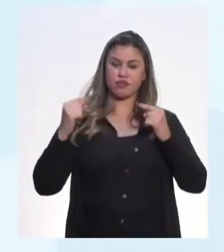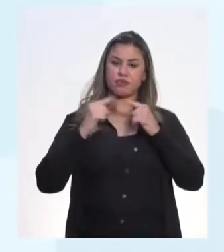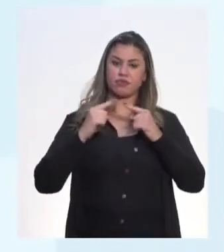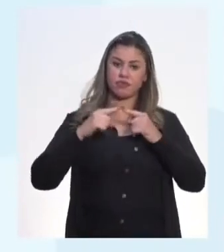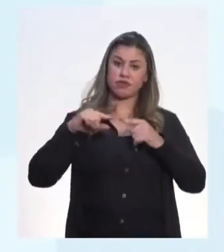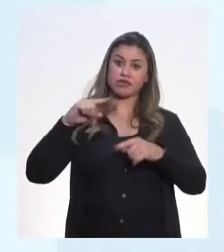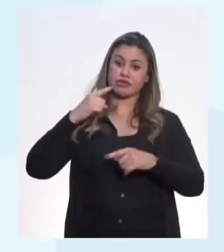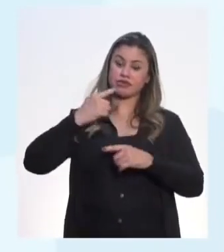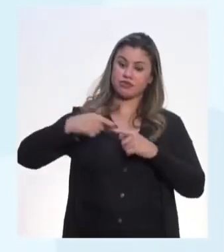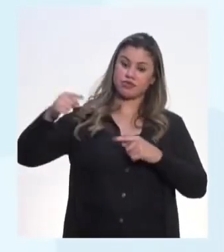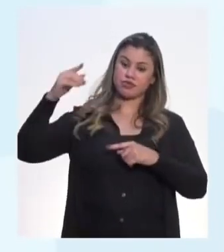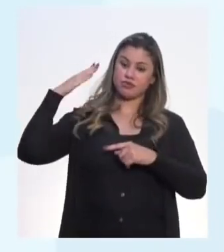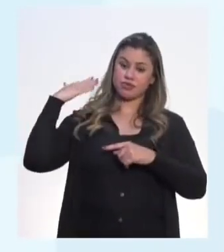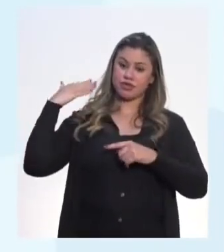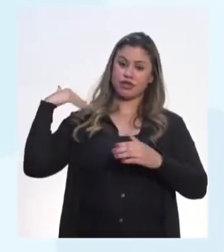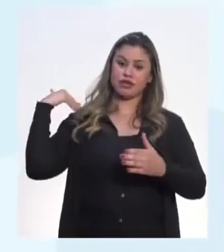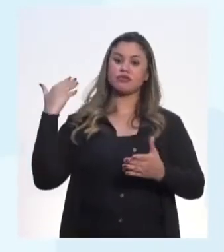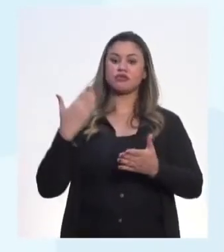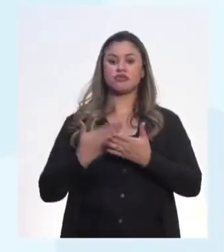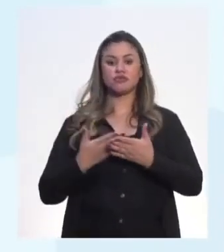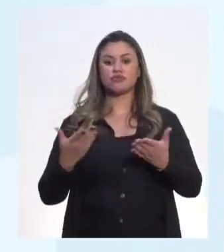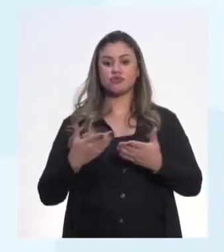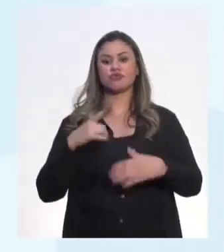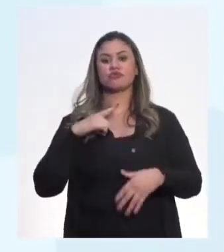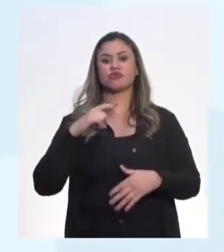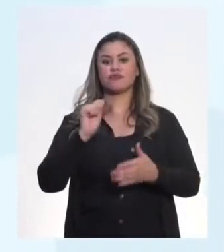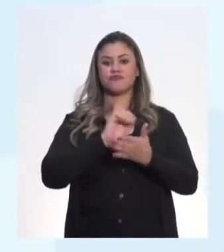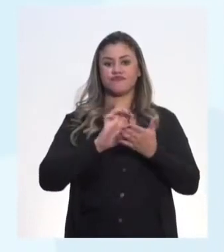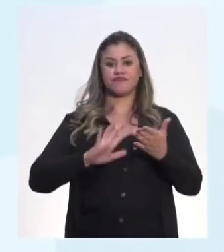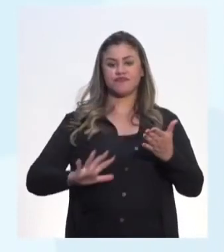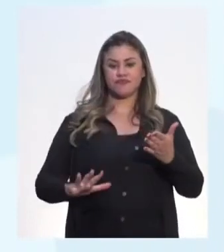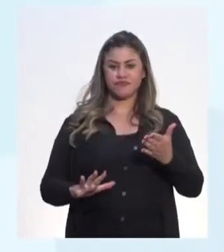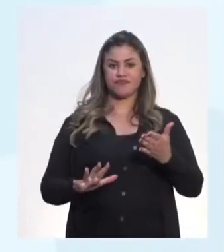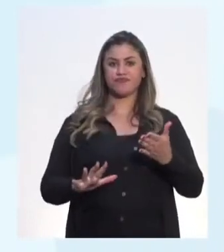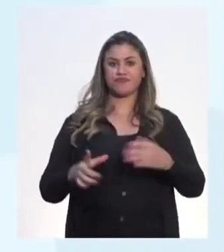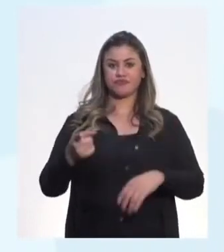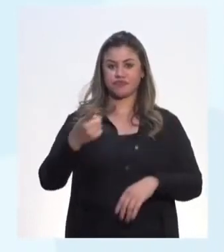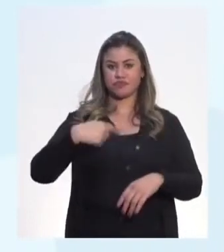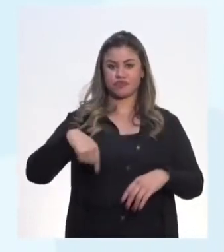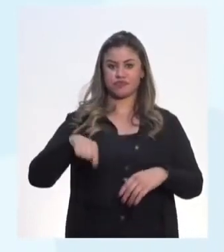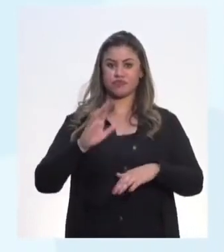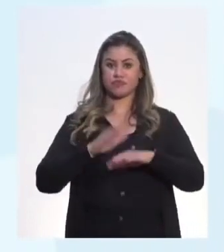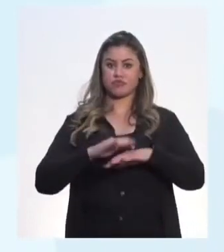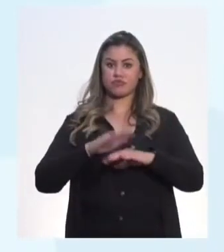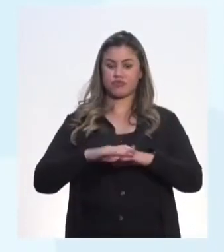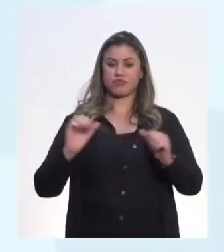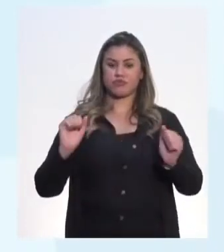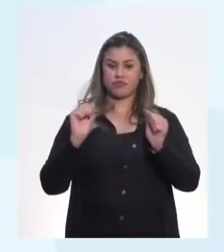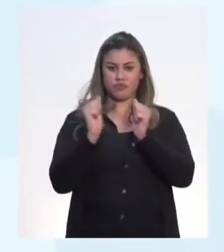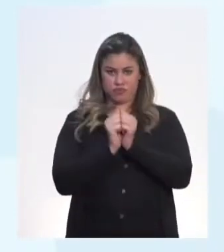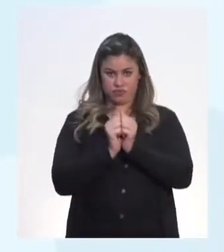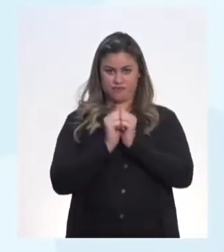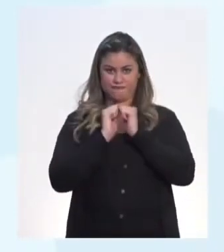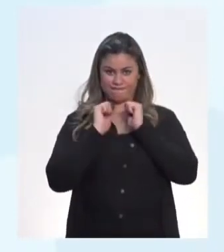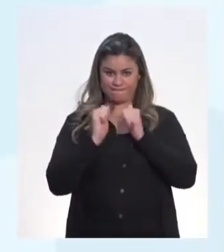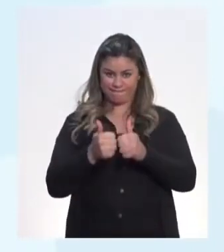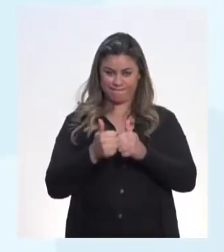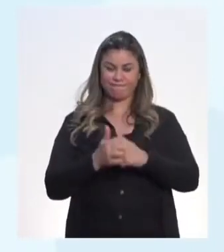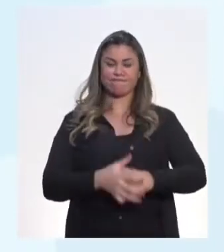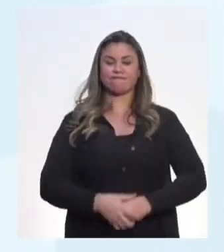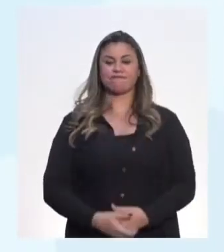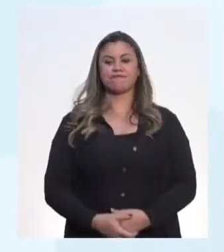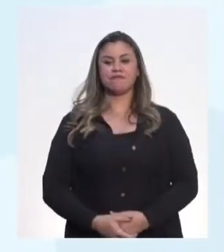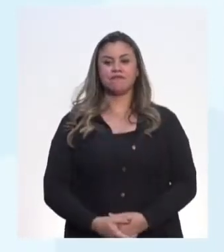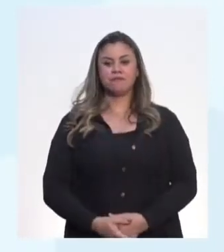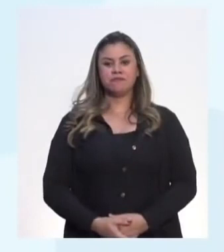semana passada eu trouxe para vocês um exercício que nós vamos resolver juntos correto é